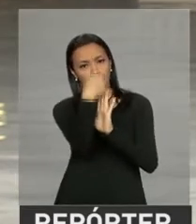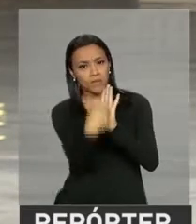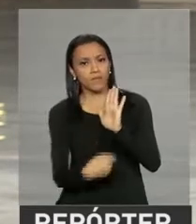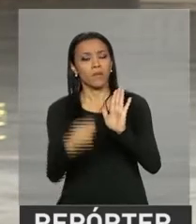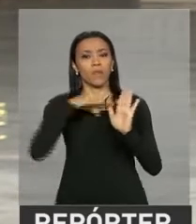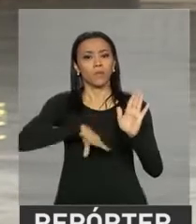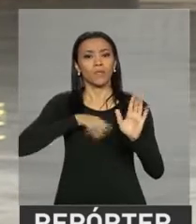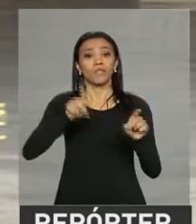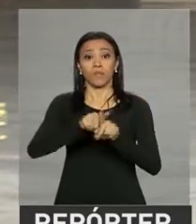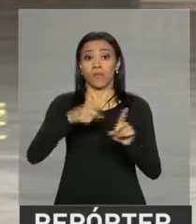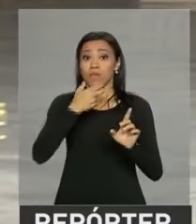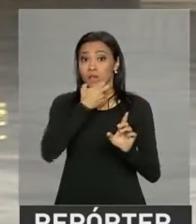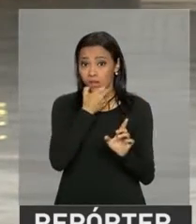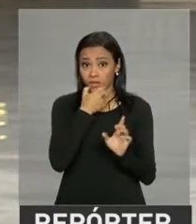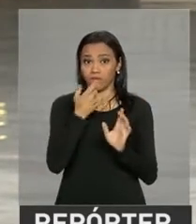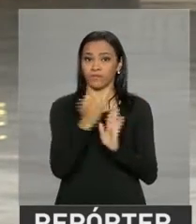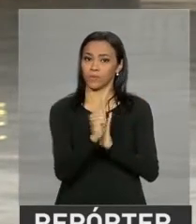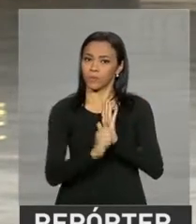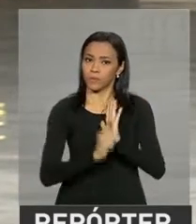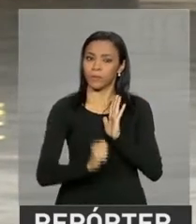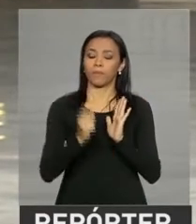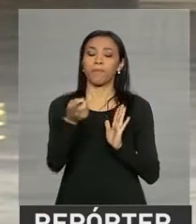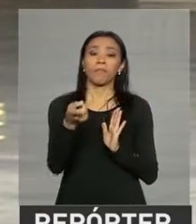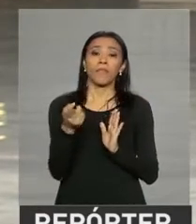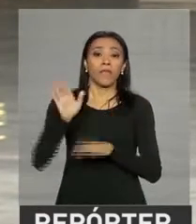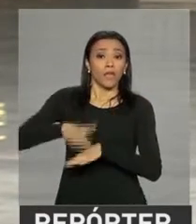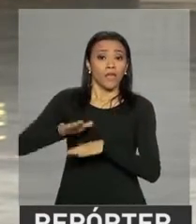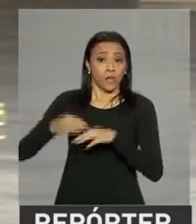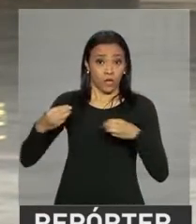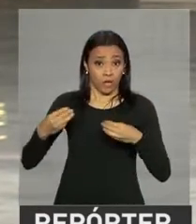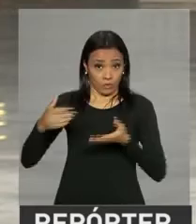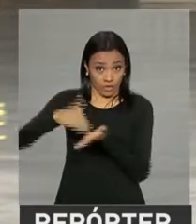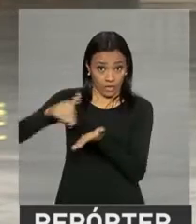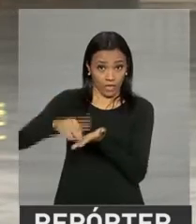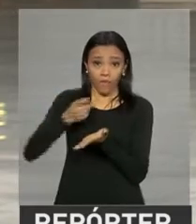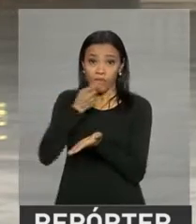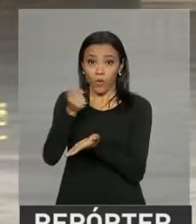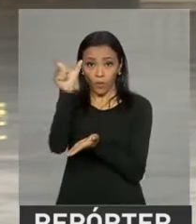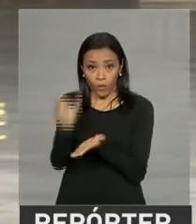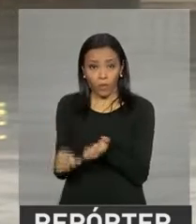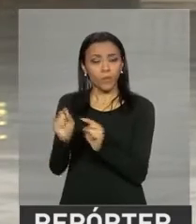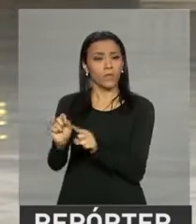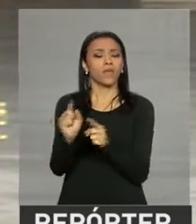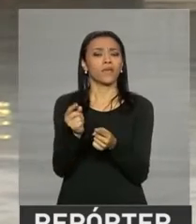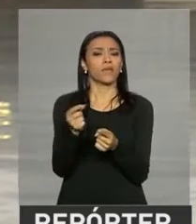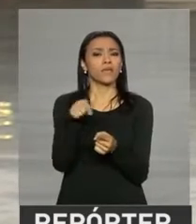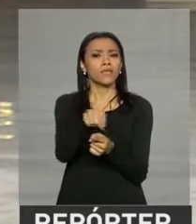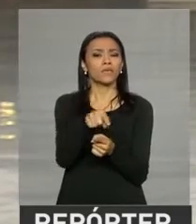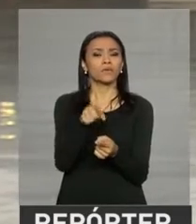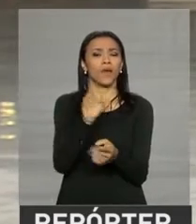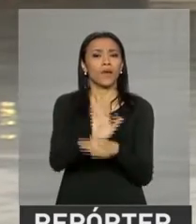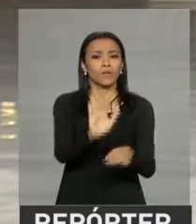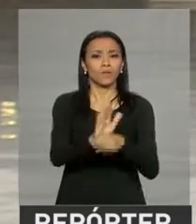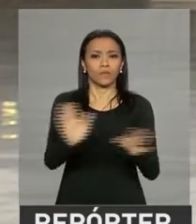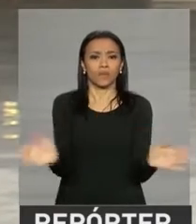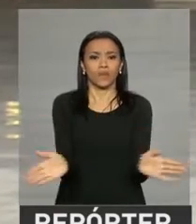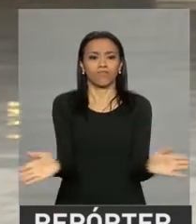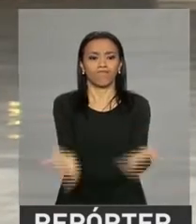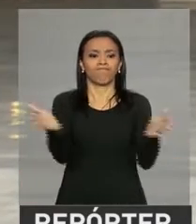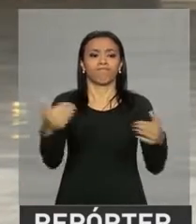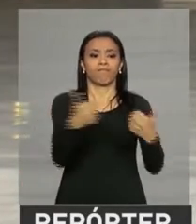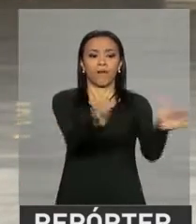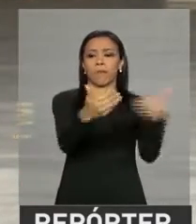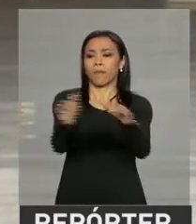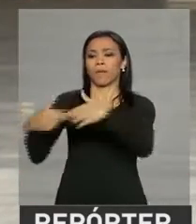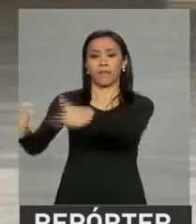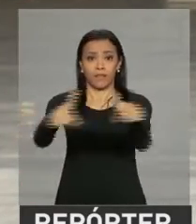Segundo o secretário executivo Moreira Franco, os investimentos aí na área de infraestrutura e de exportações, eles ajudam a gerar mais empregos,